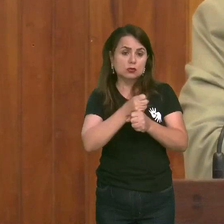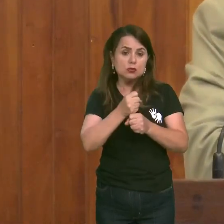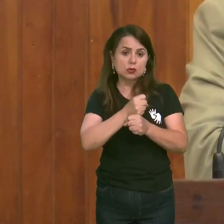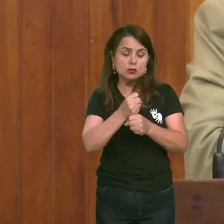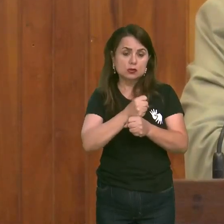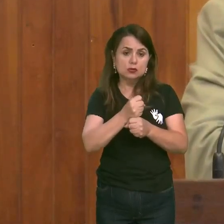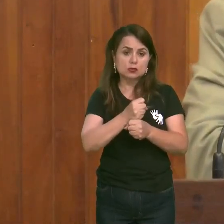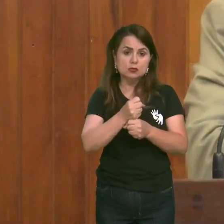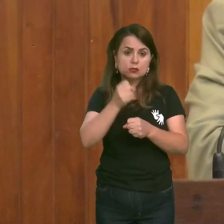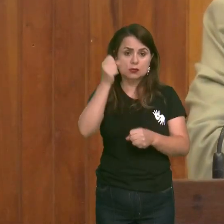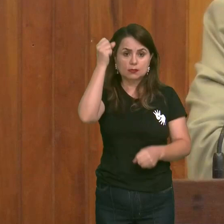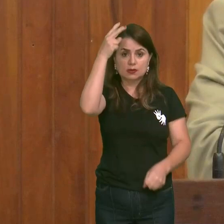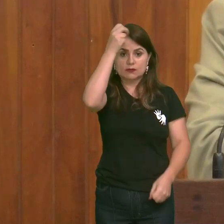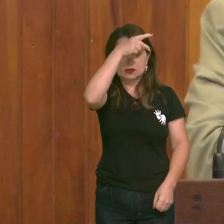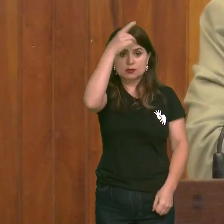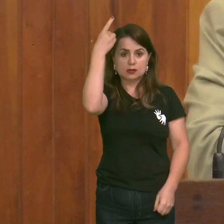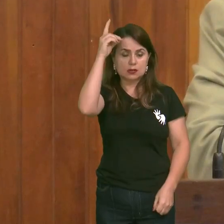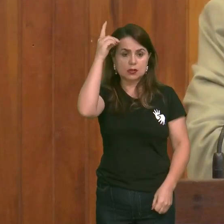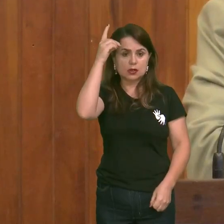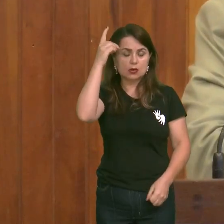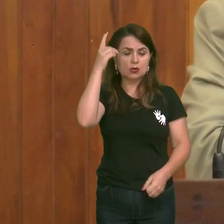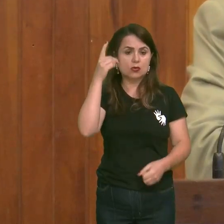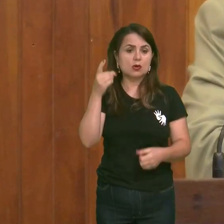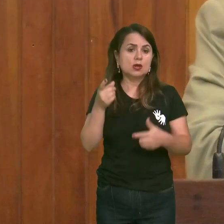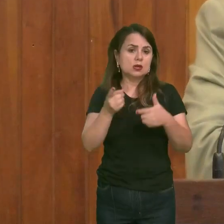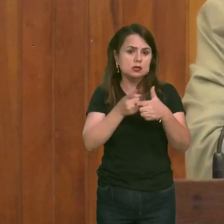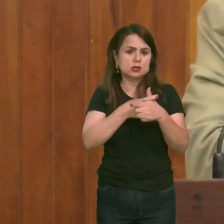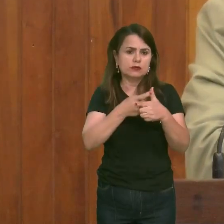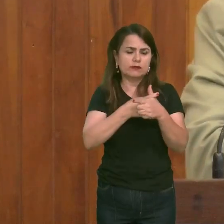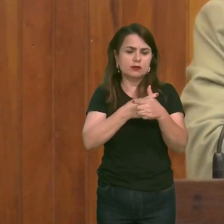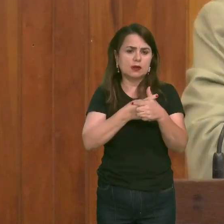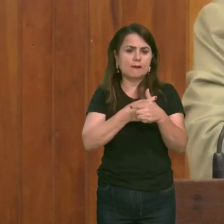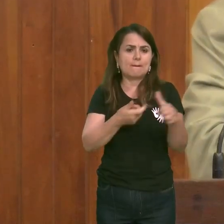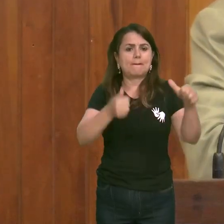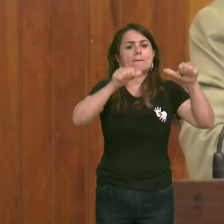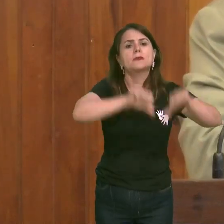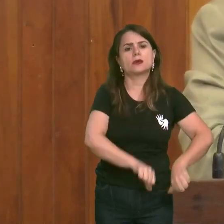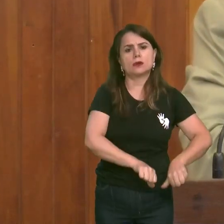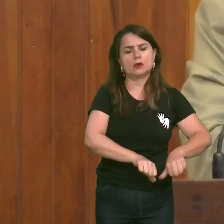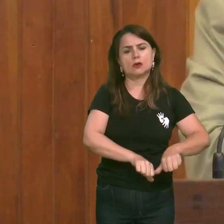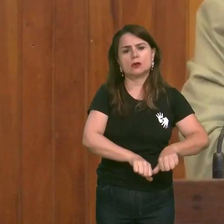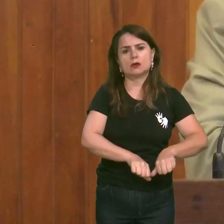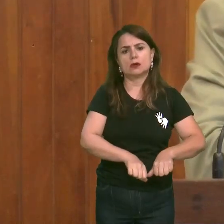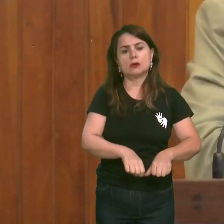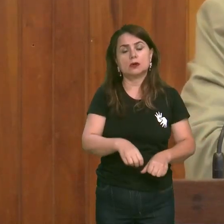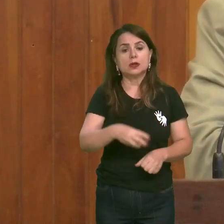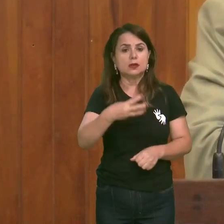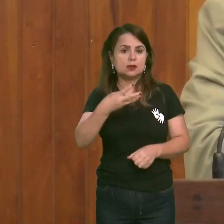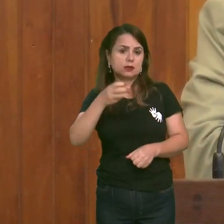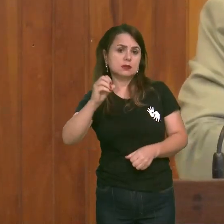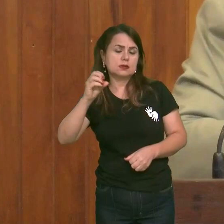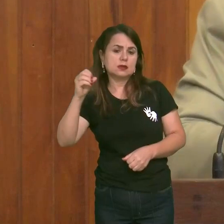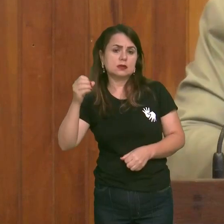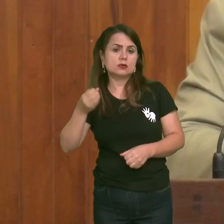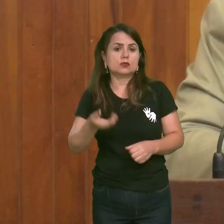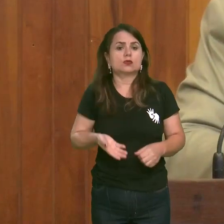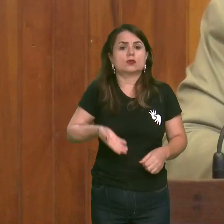prefeito Daniel Aumentou a dívida de Marília de 300 para 700 milhões